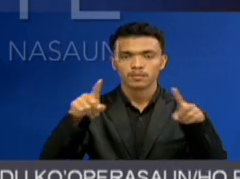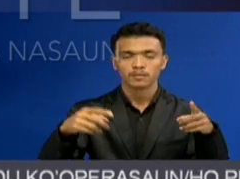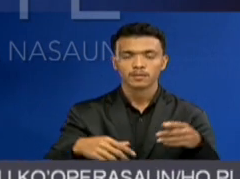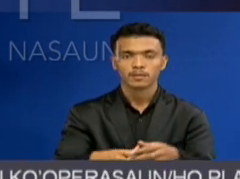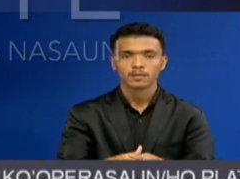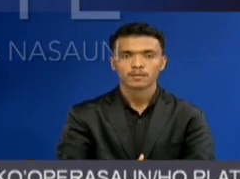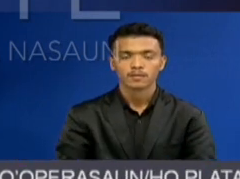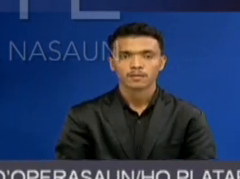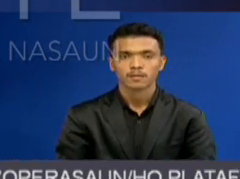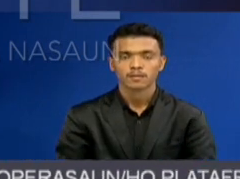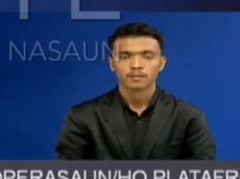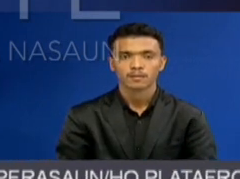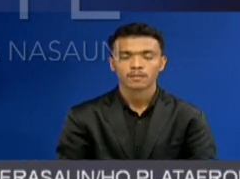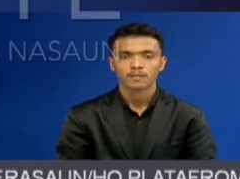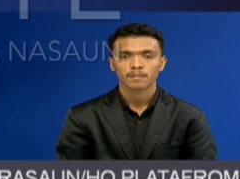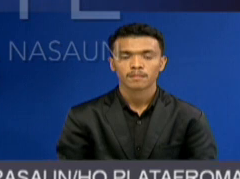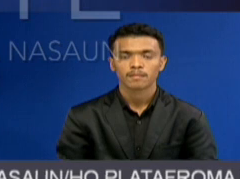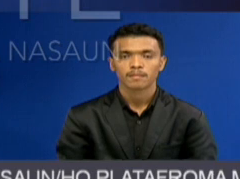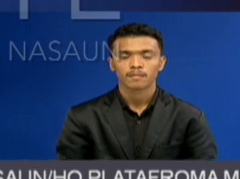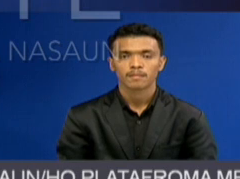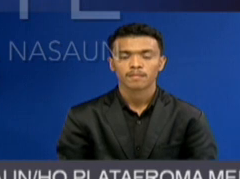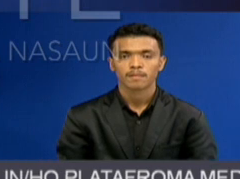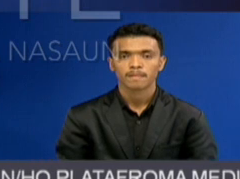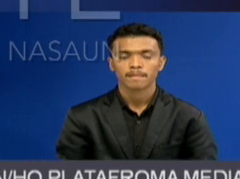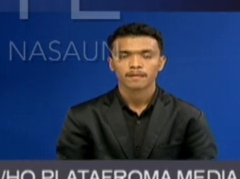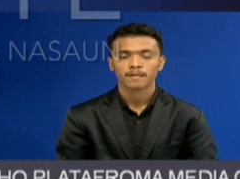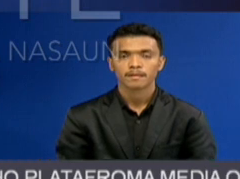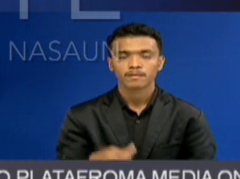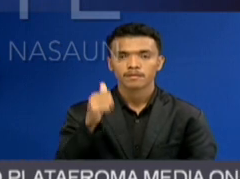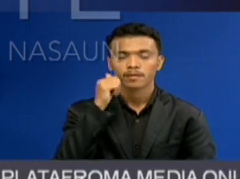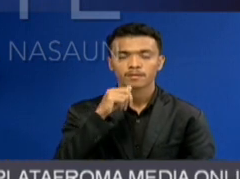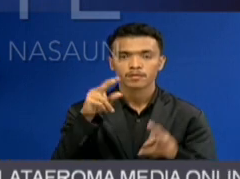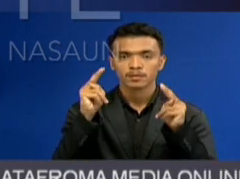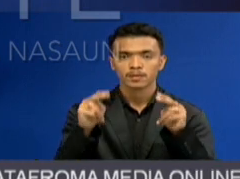ba mudansa tamba ita kara promove feto feto mos tengki iha